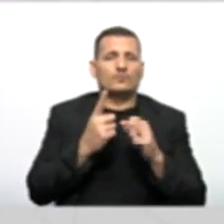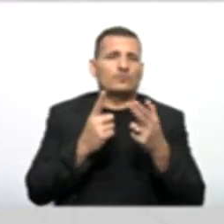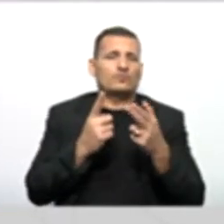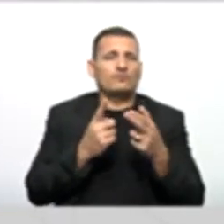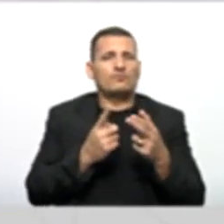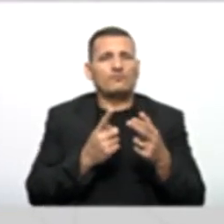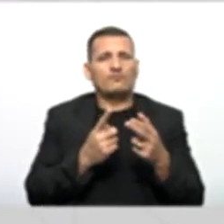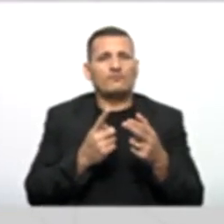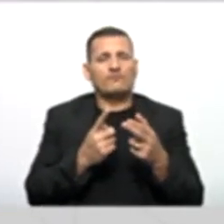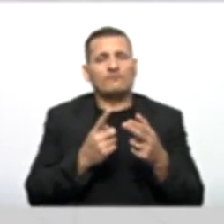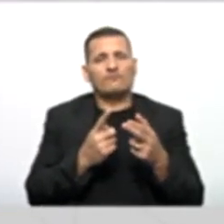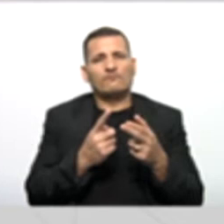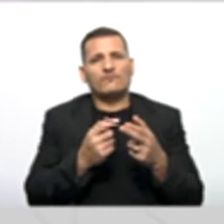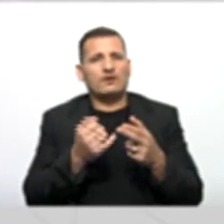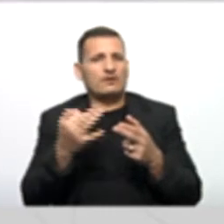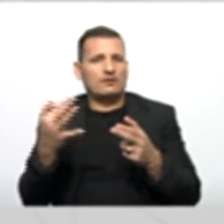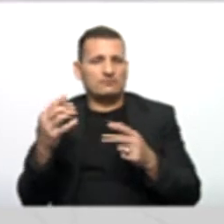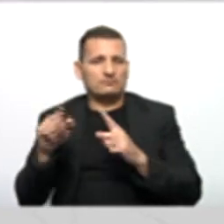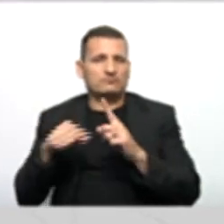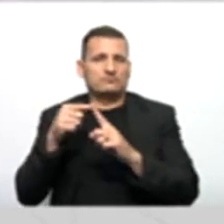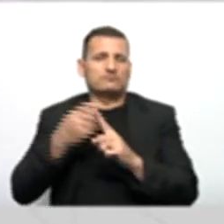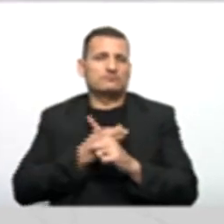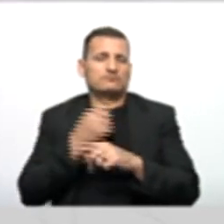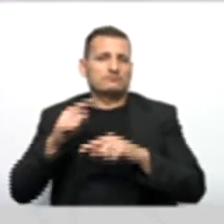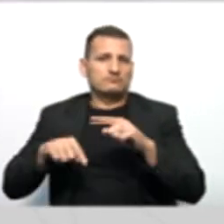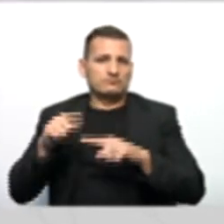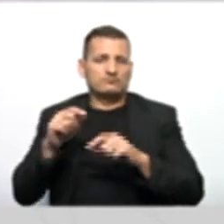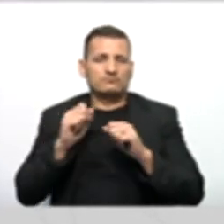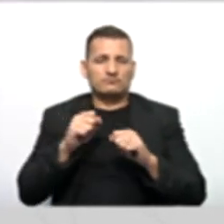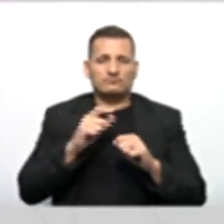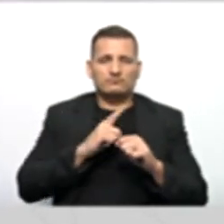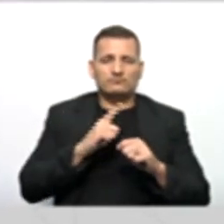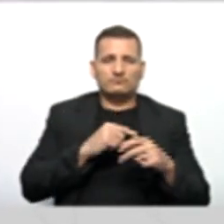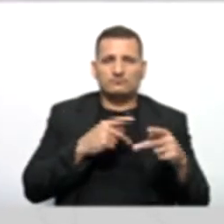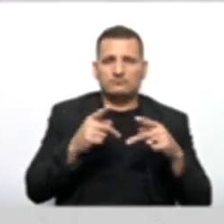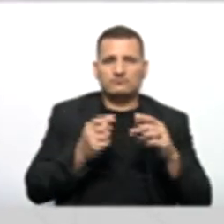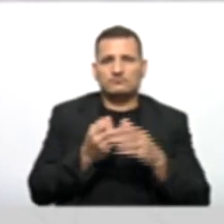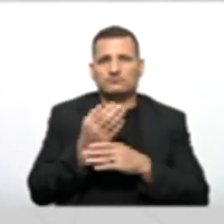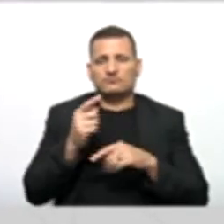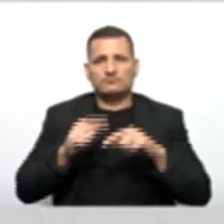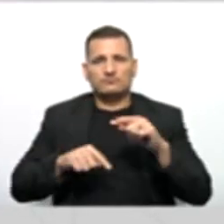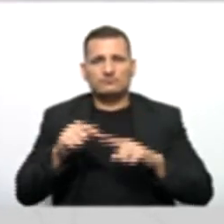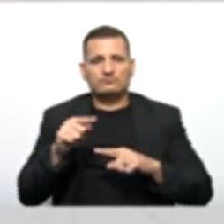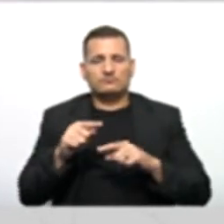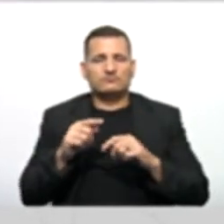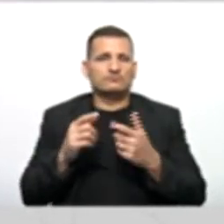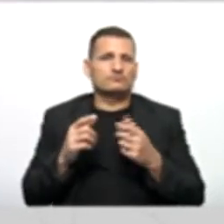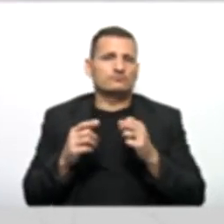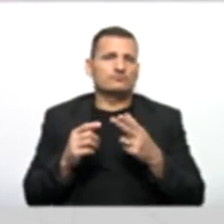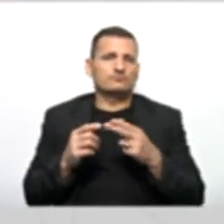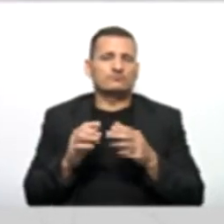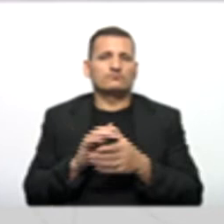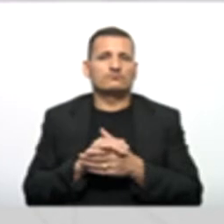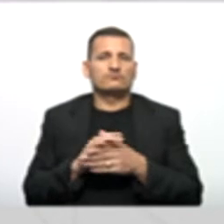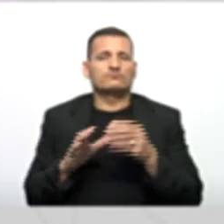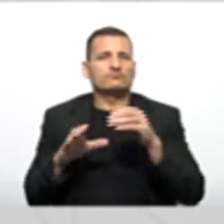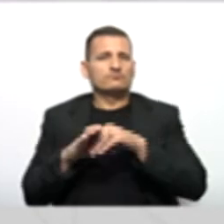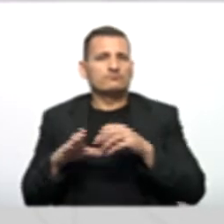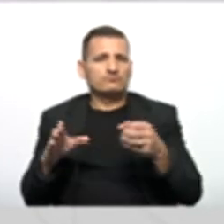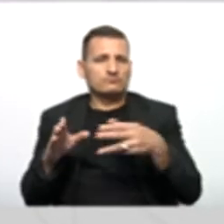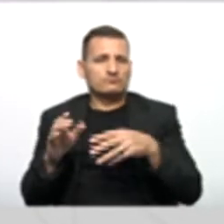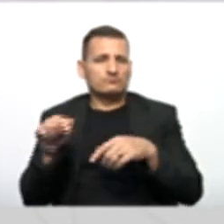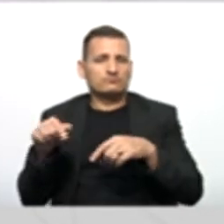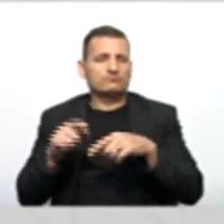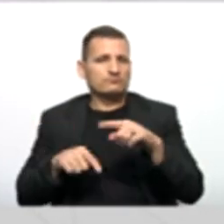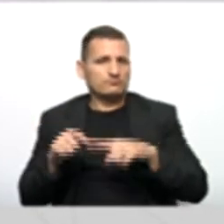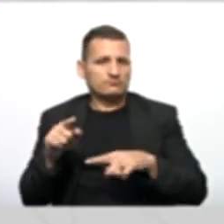do produto. Eu posso ter projeto para criar um produto, eu posso ter projeto para implementar funcionalidades novas para esse